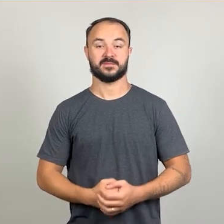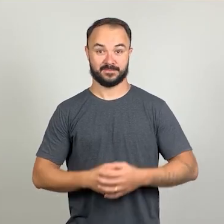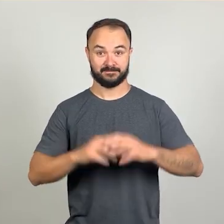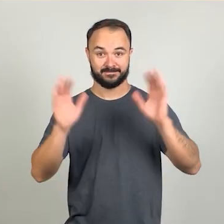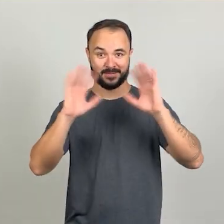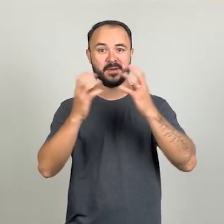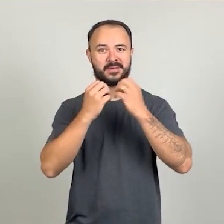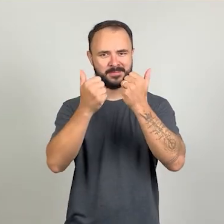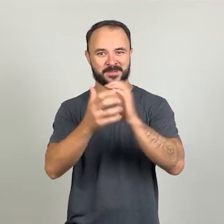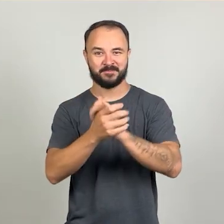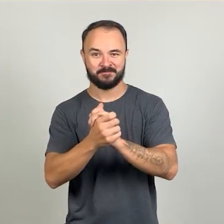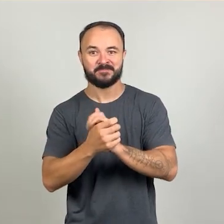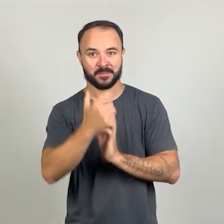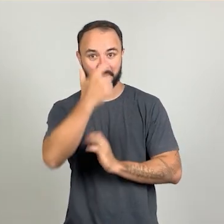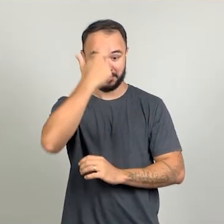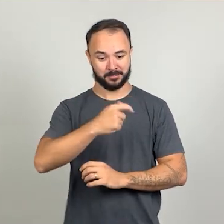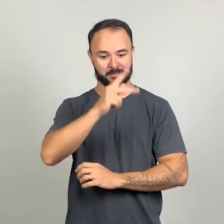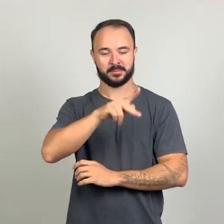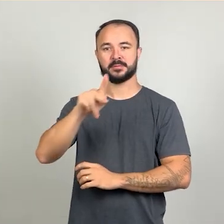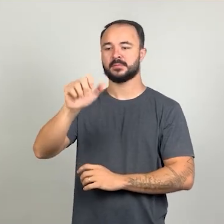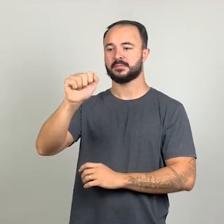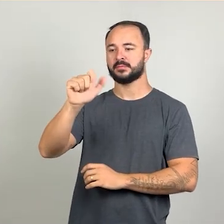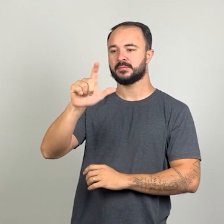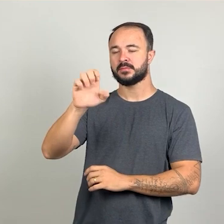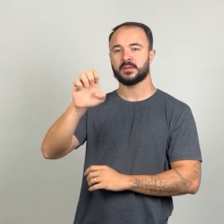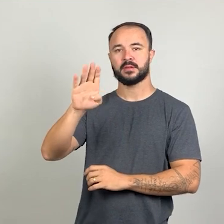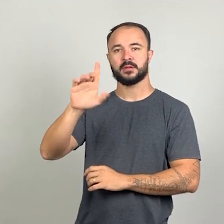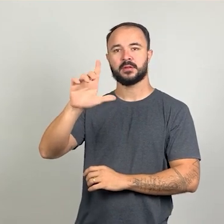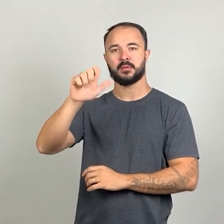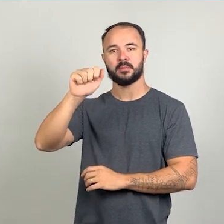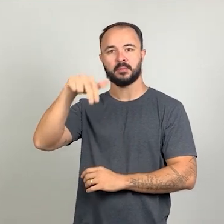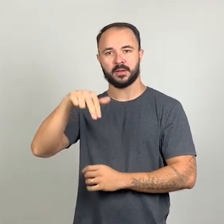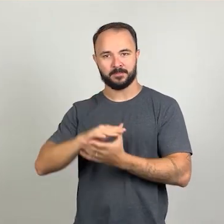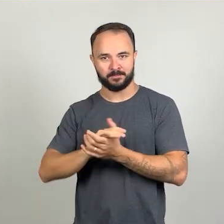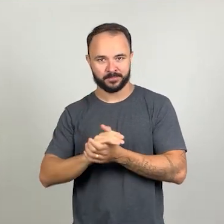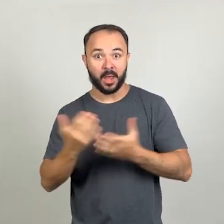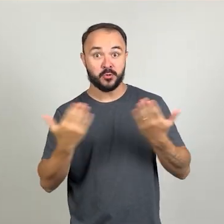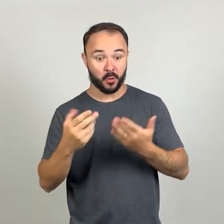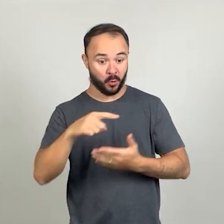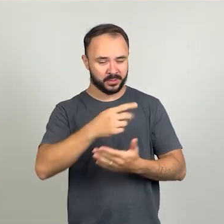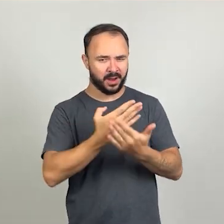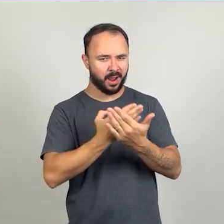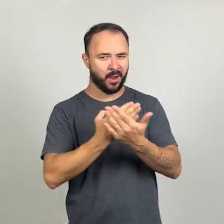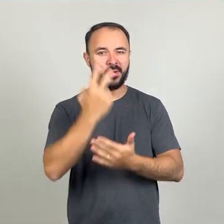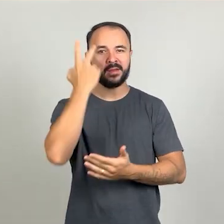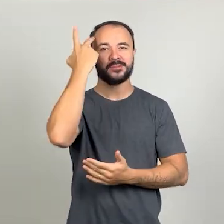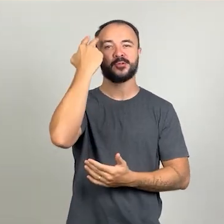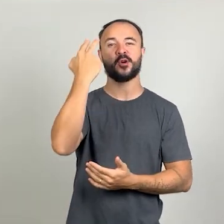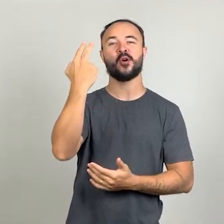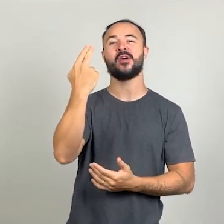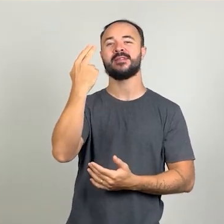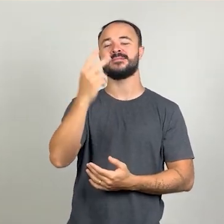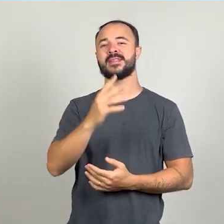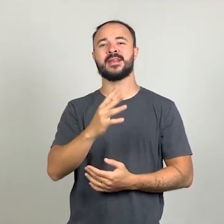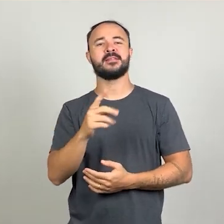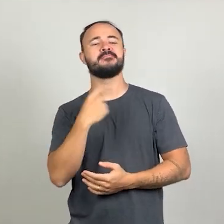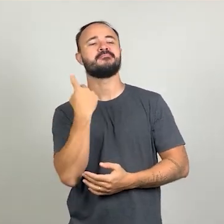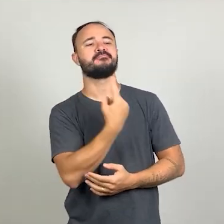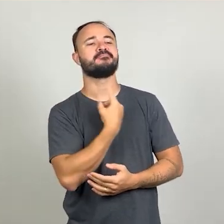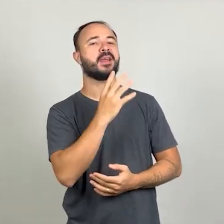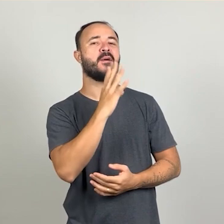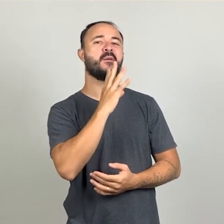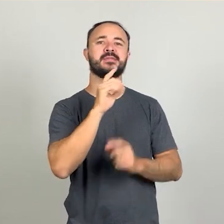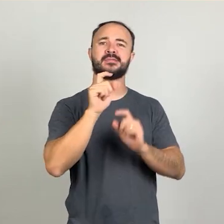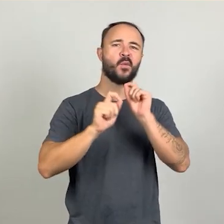Oi, turma, tudo bem? Eu sou o professor Adeblan e na nossa aula de História de hoje vamos conhecer um pouco mais sobre